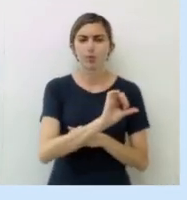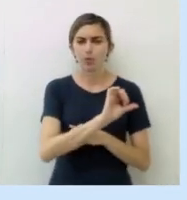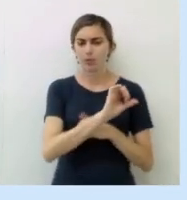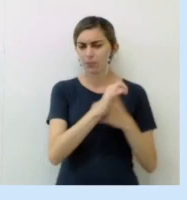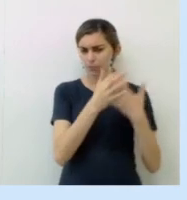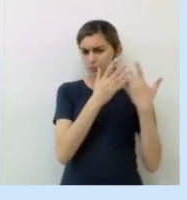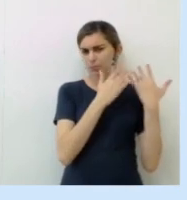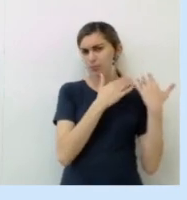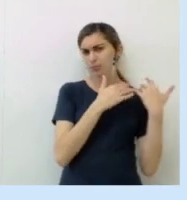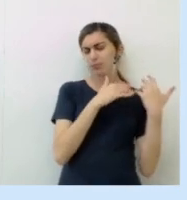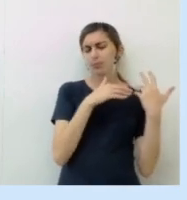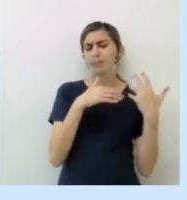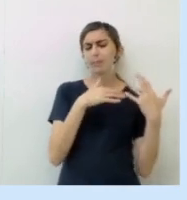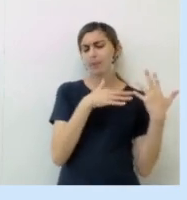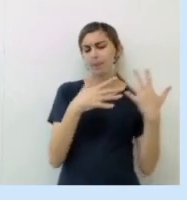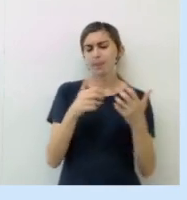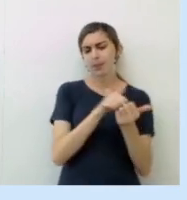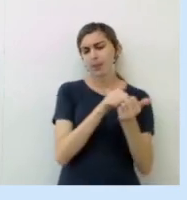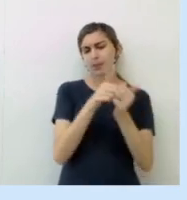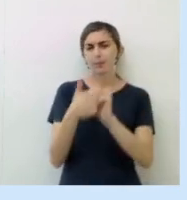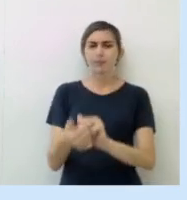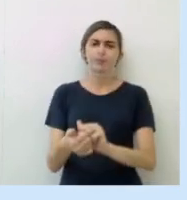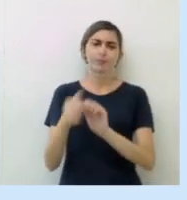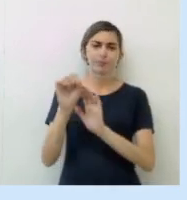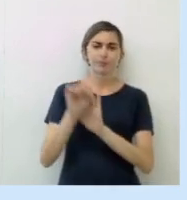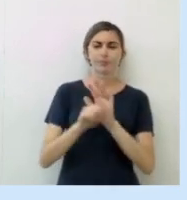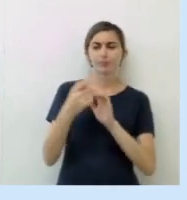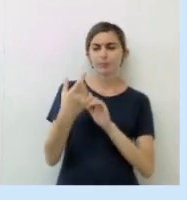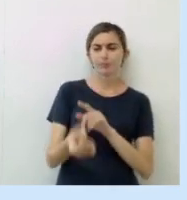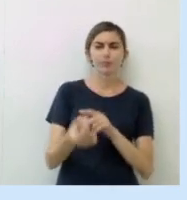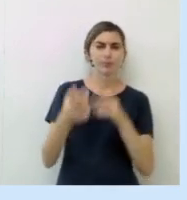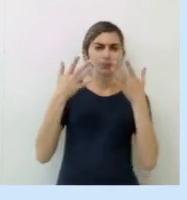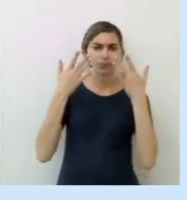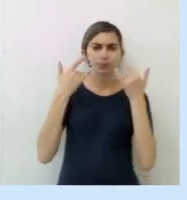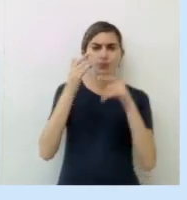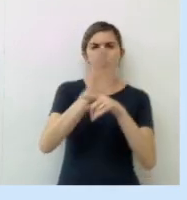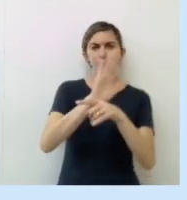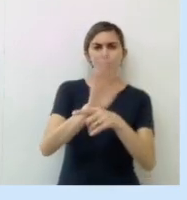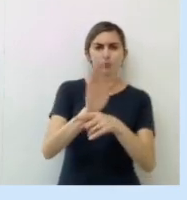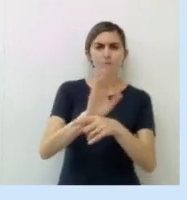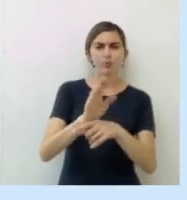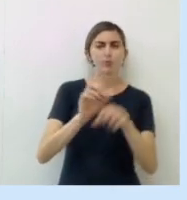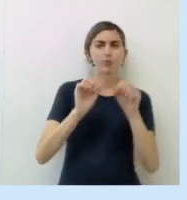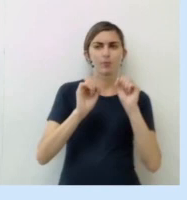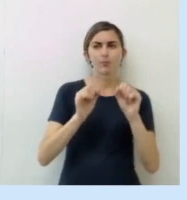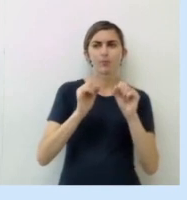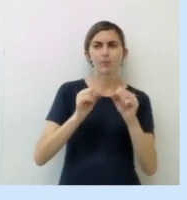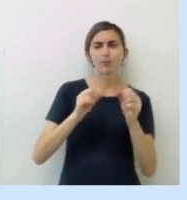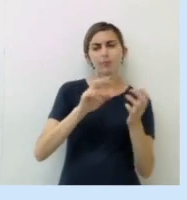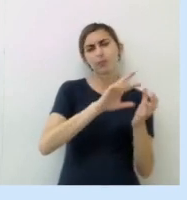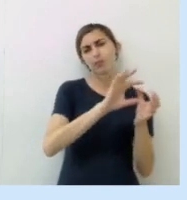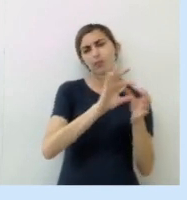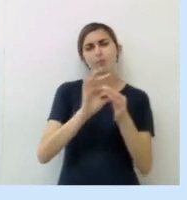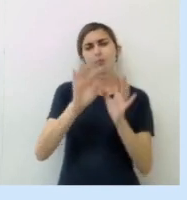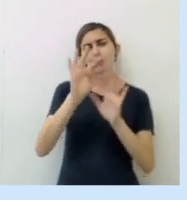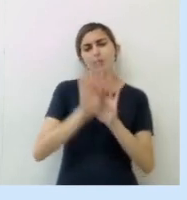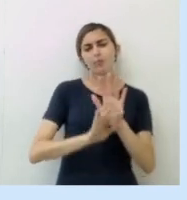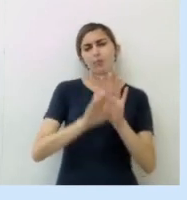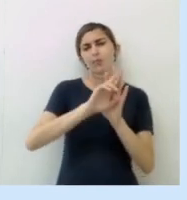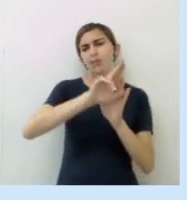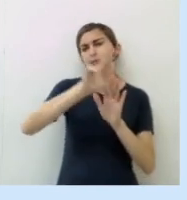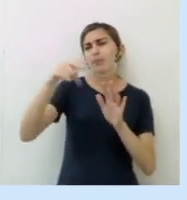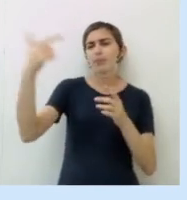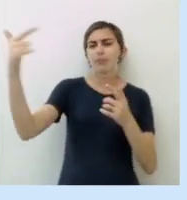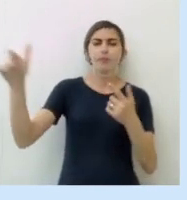tempo atrás. Foi readaptada para o século XX, para o cinema, e nós podemos retextualizá-la para